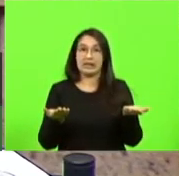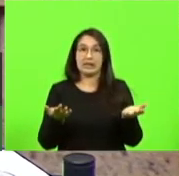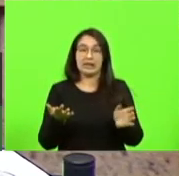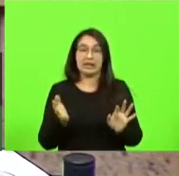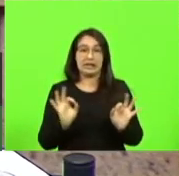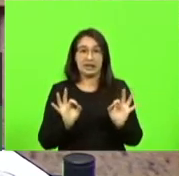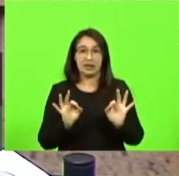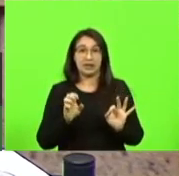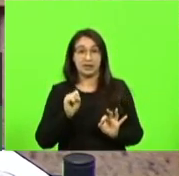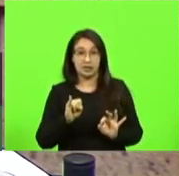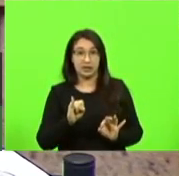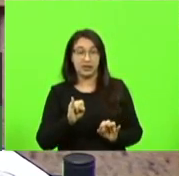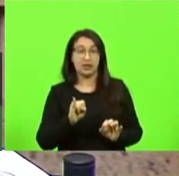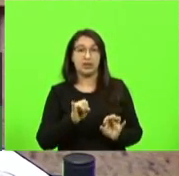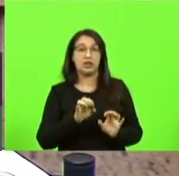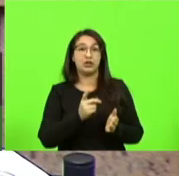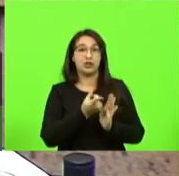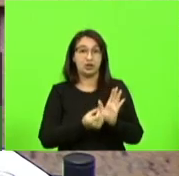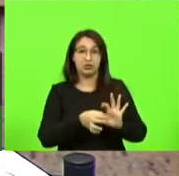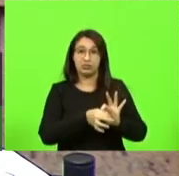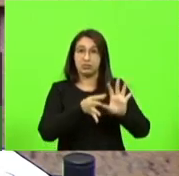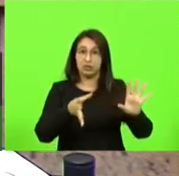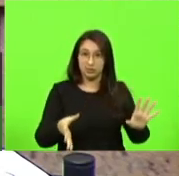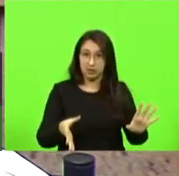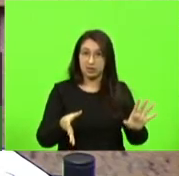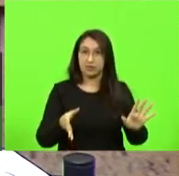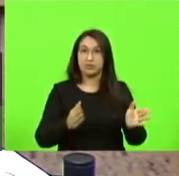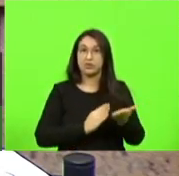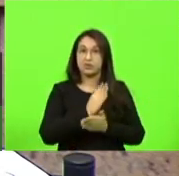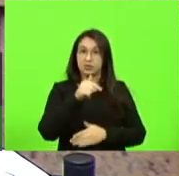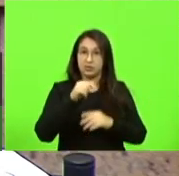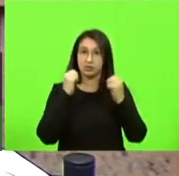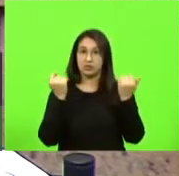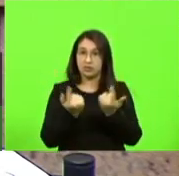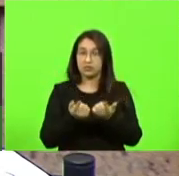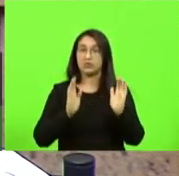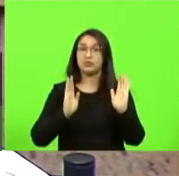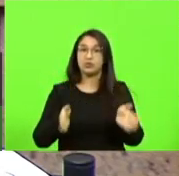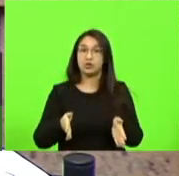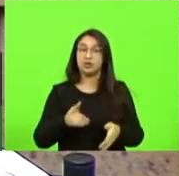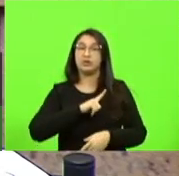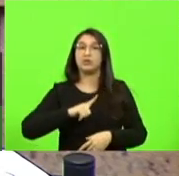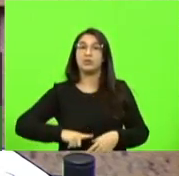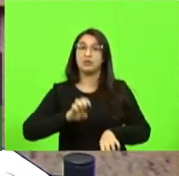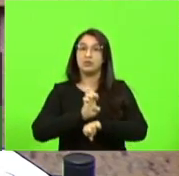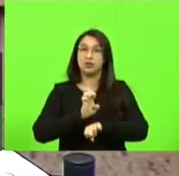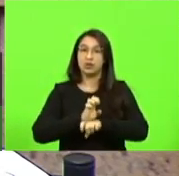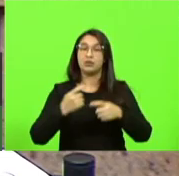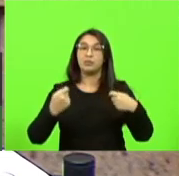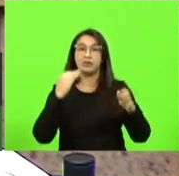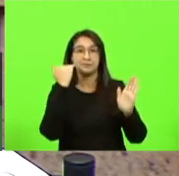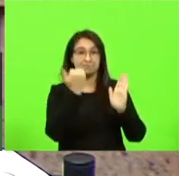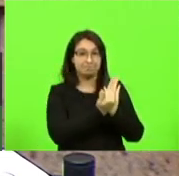tá liberado foi autorizado por essa casa tá na hora do Governo do Estado efetivamente consolidar Esse contrato